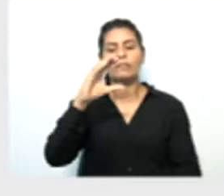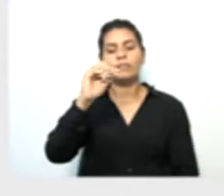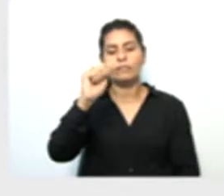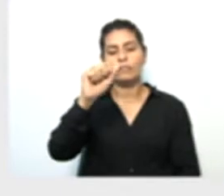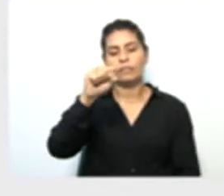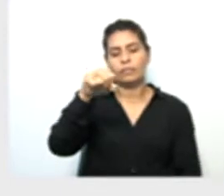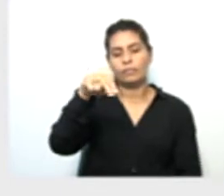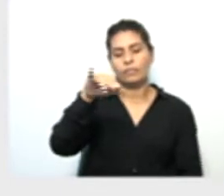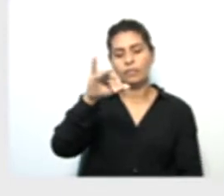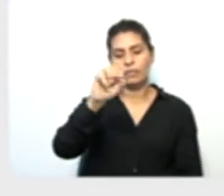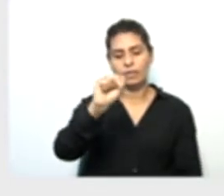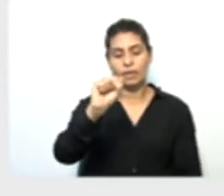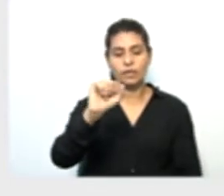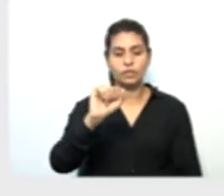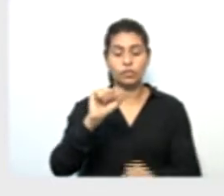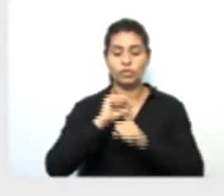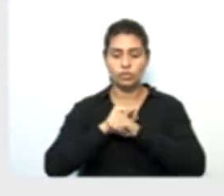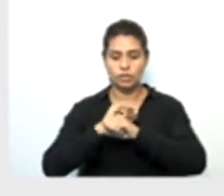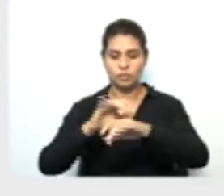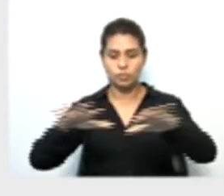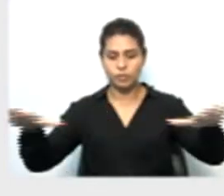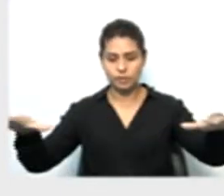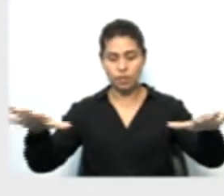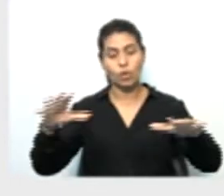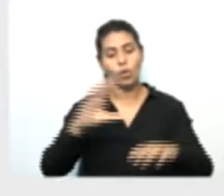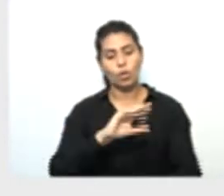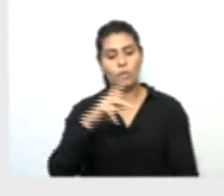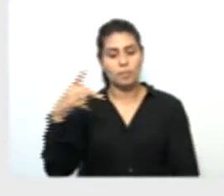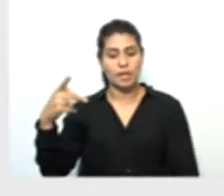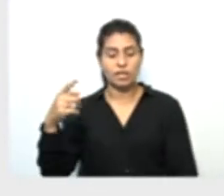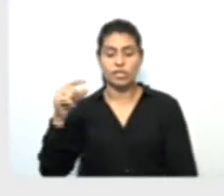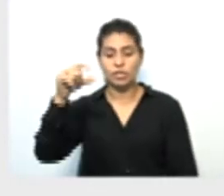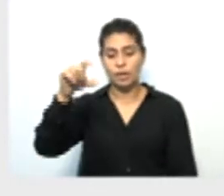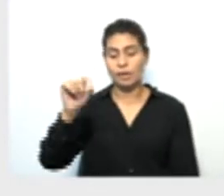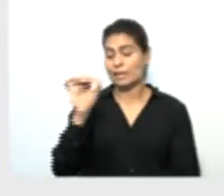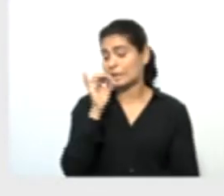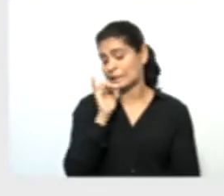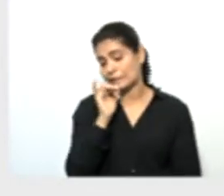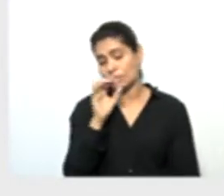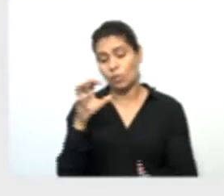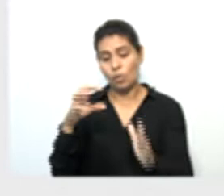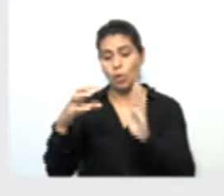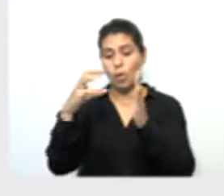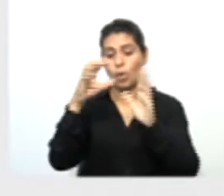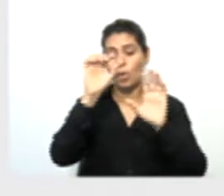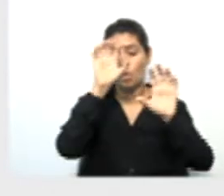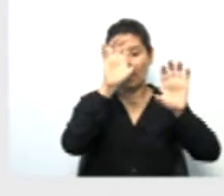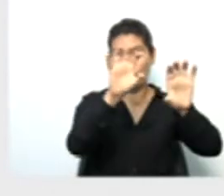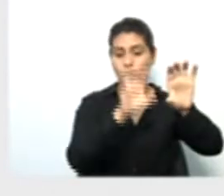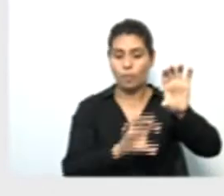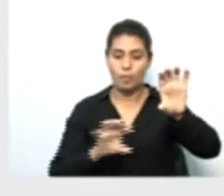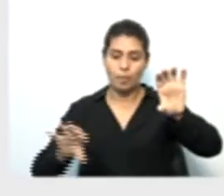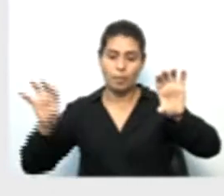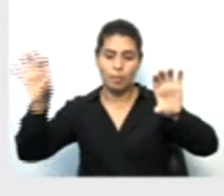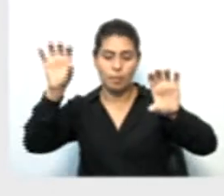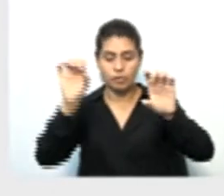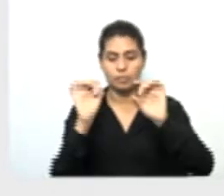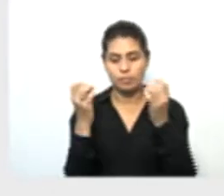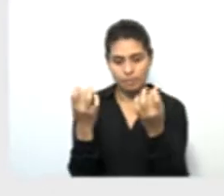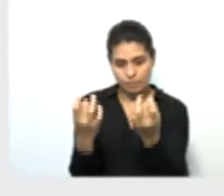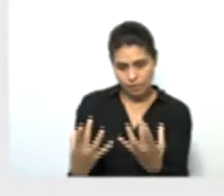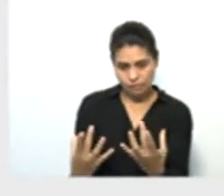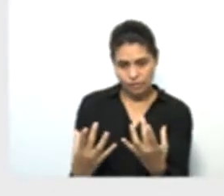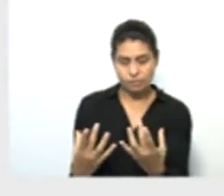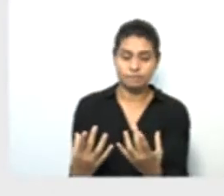distribuição, o custo seria muito alto para uma cooperativa montar pontos de venda em vários lugares do país, onde há consumidores para seus